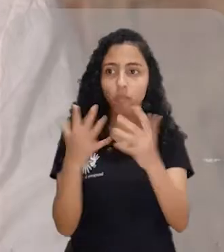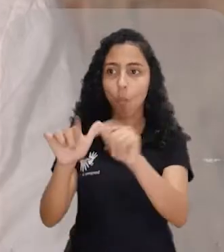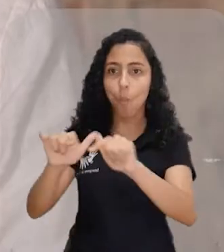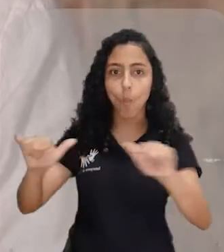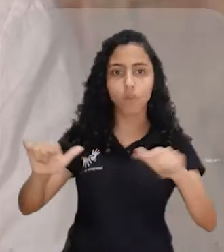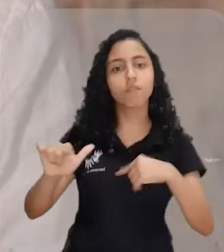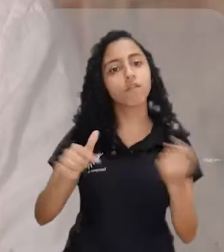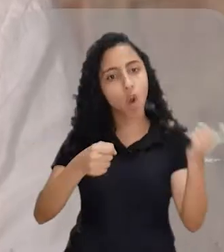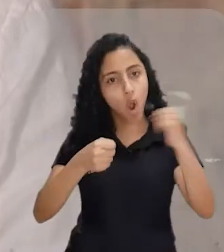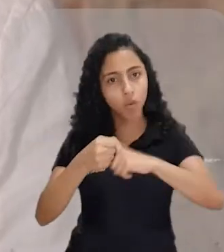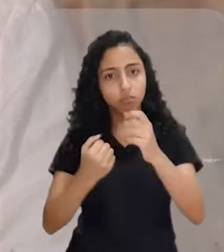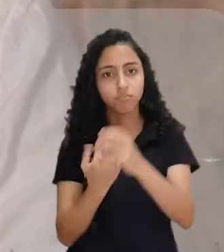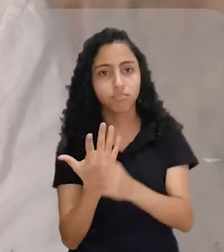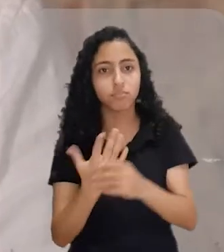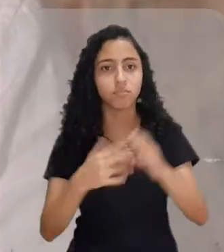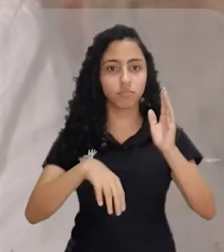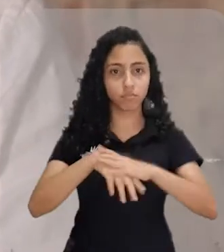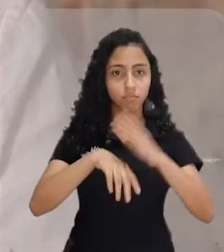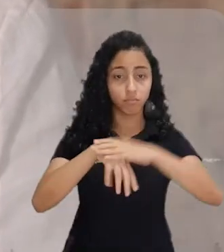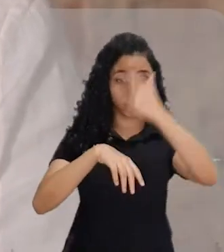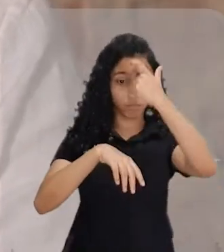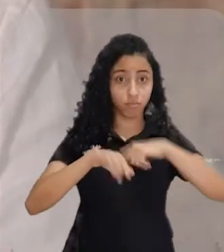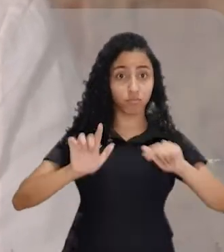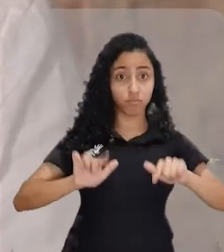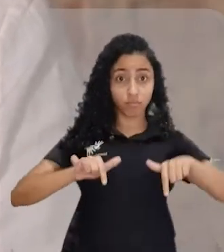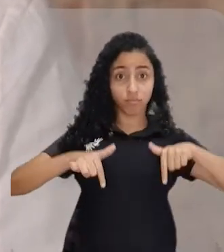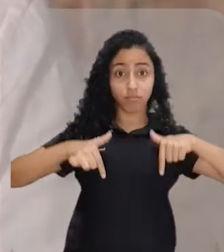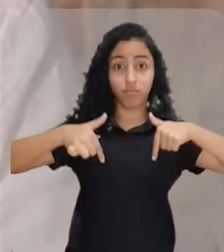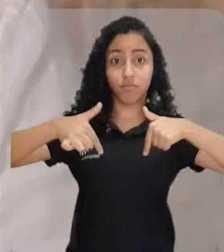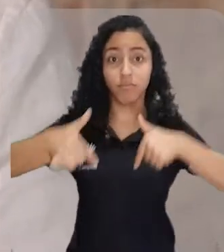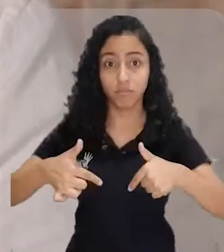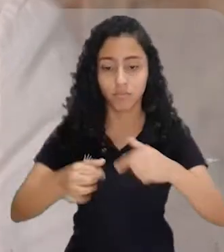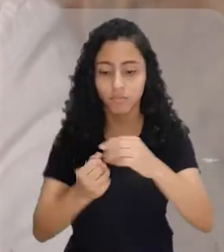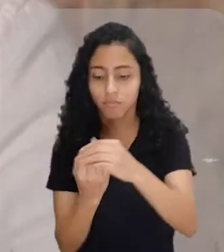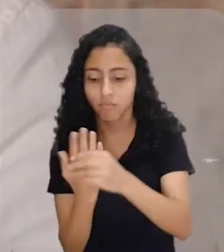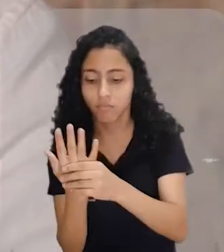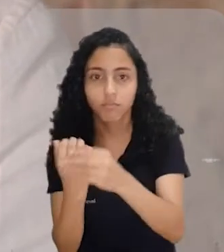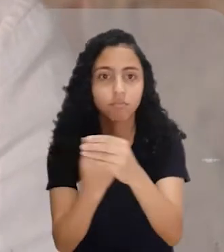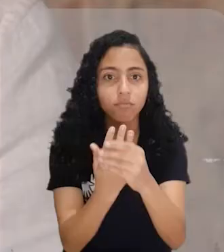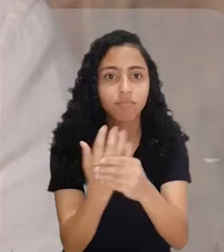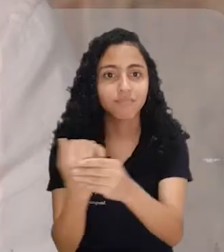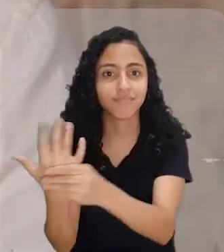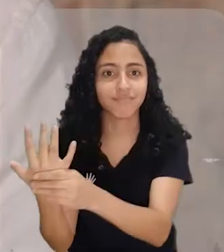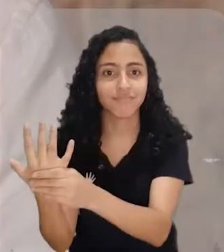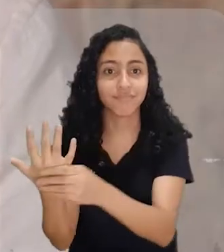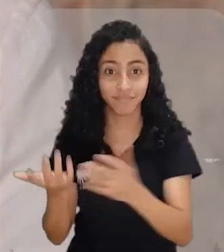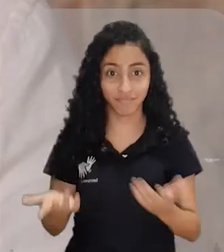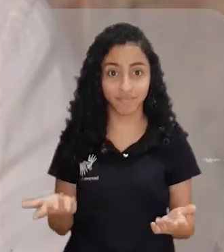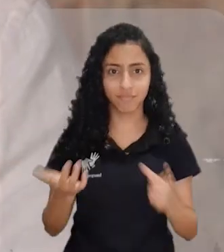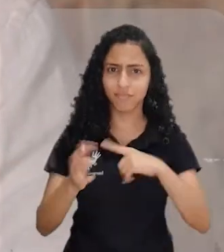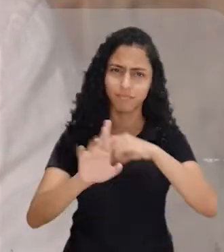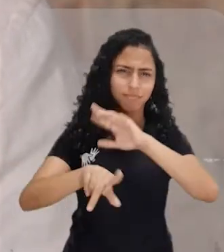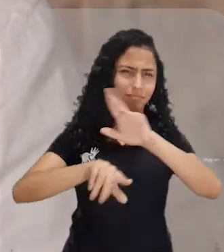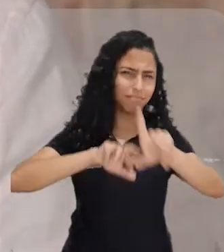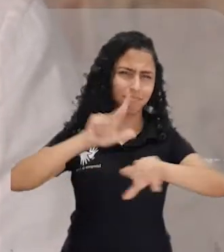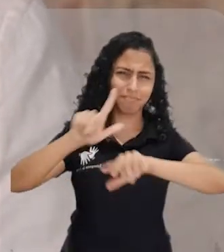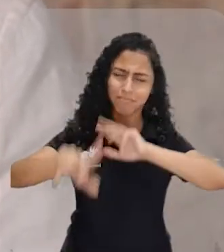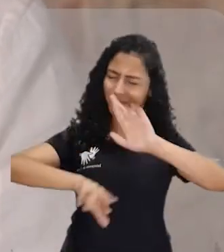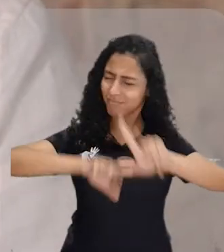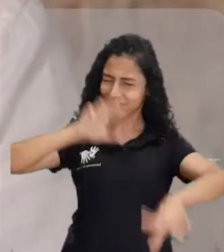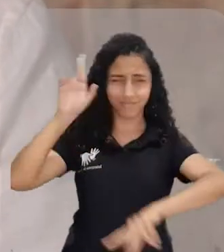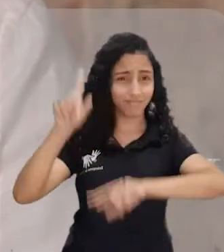da reintrodução de plantas naquela área. Então, tem o papel do homem ali fazendo o plantio. Então, é uma técnica de restauração